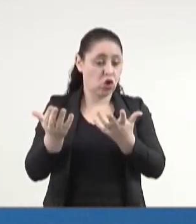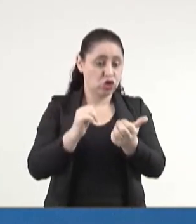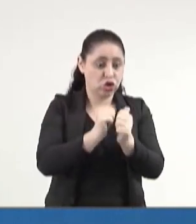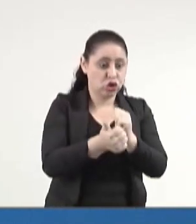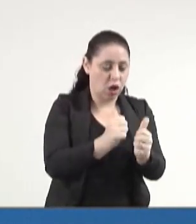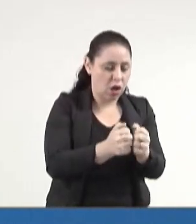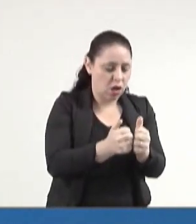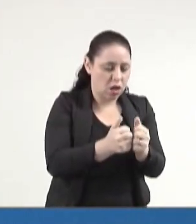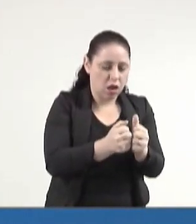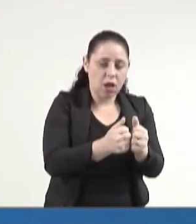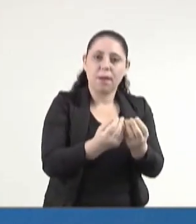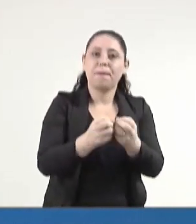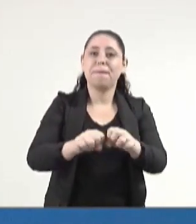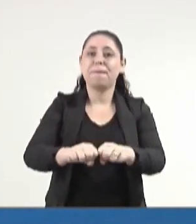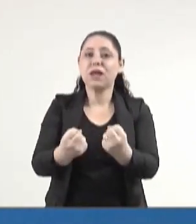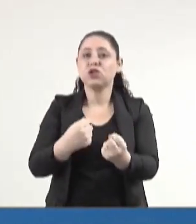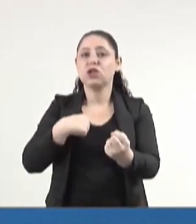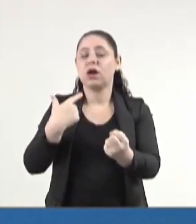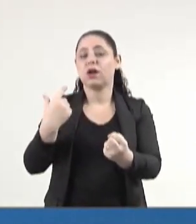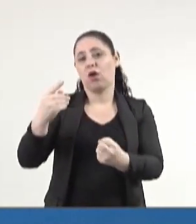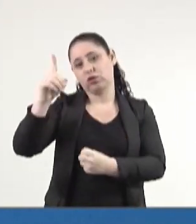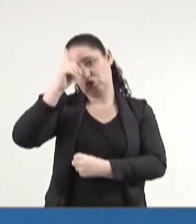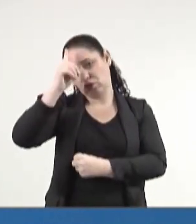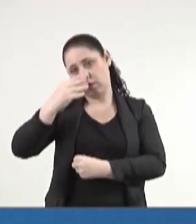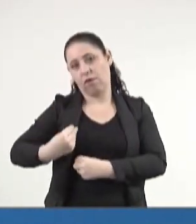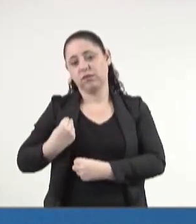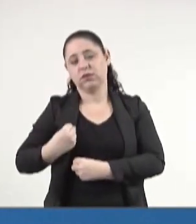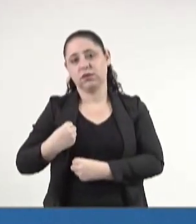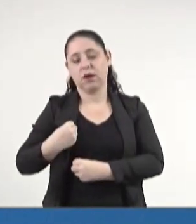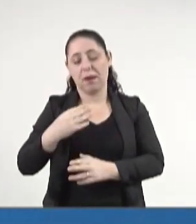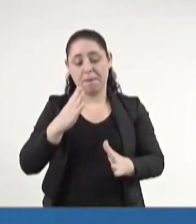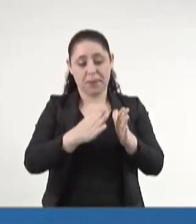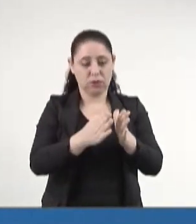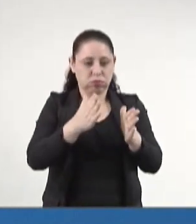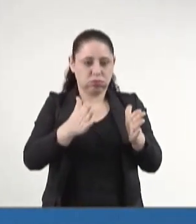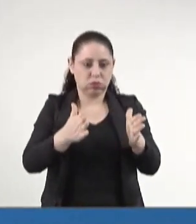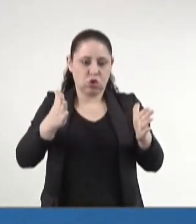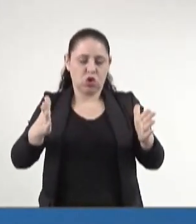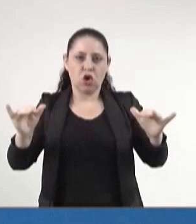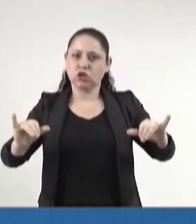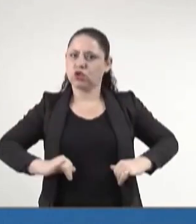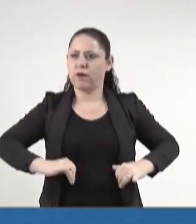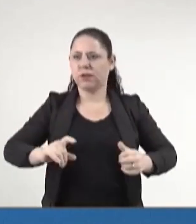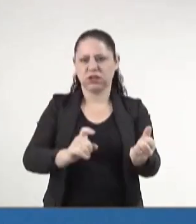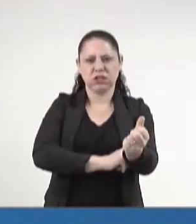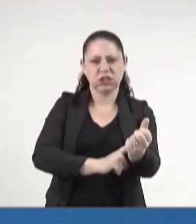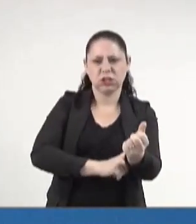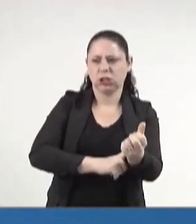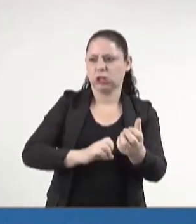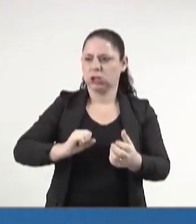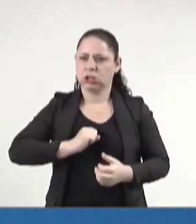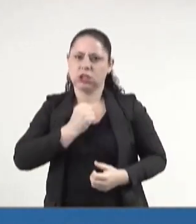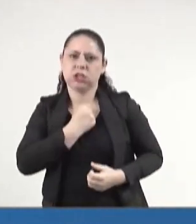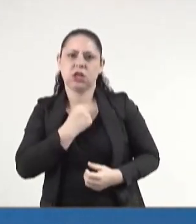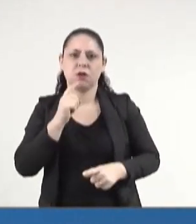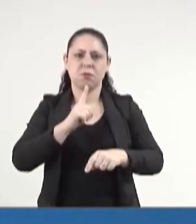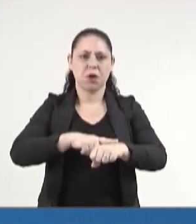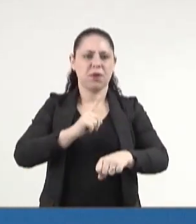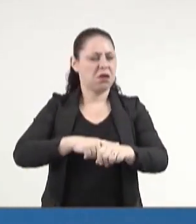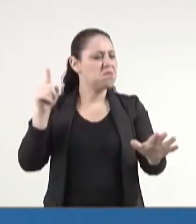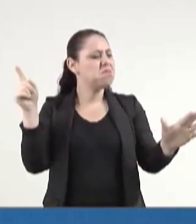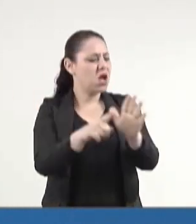jogo, prejuízo à rotina diária, aumento constante do tempo de jogo, sofrimento ou irritabilidade excessiva